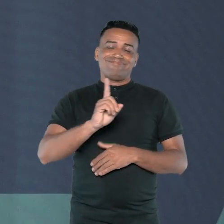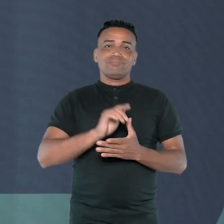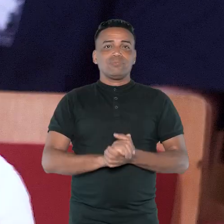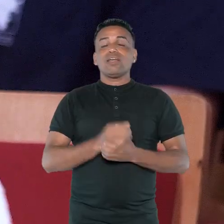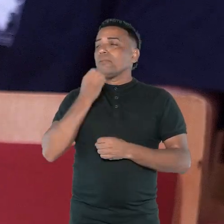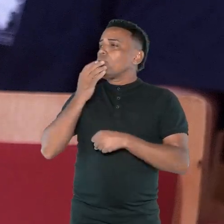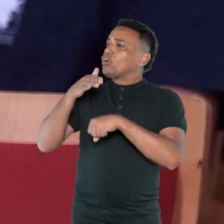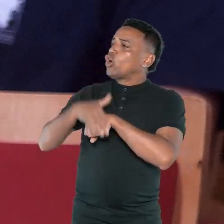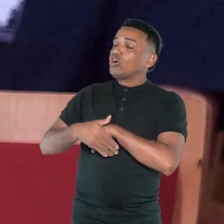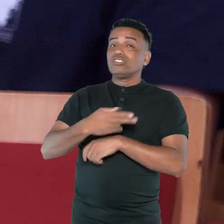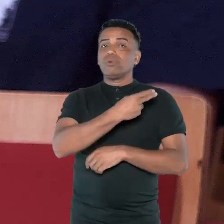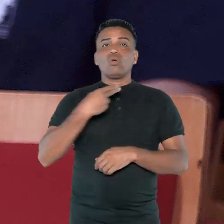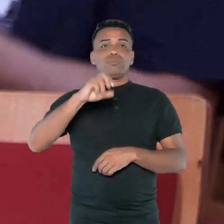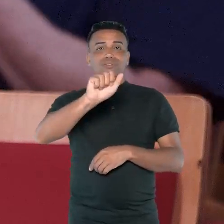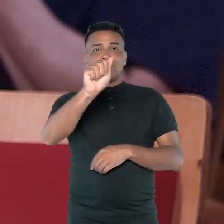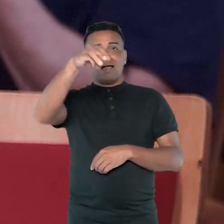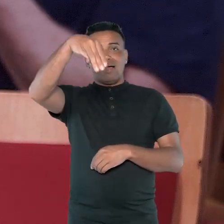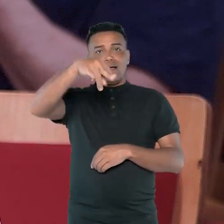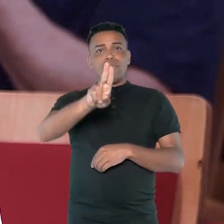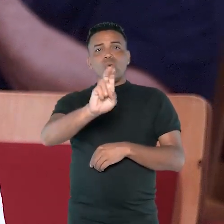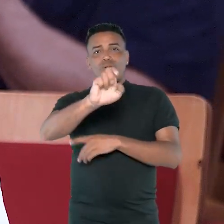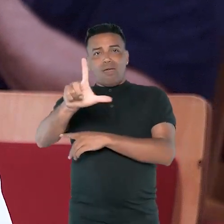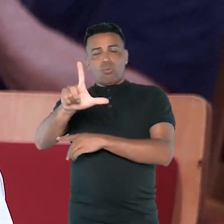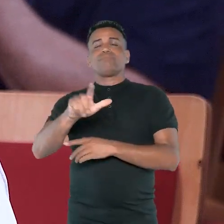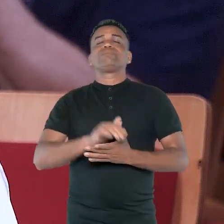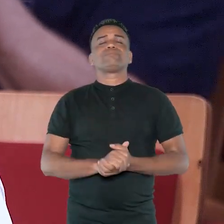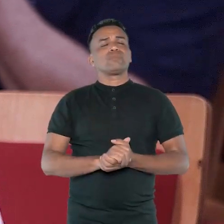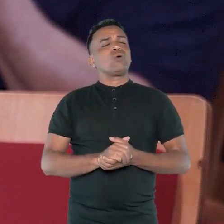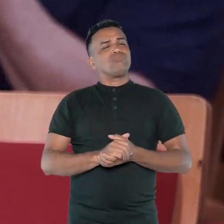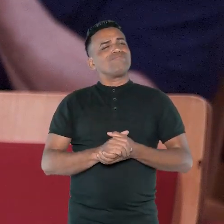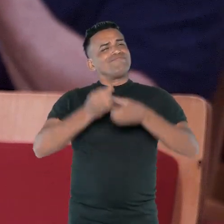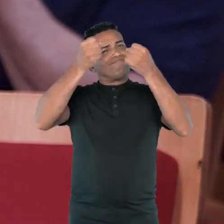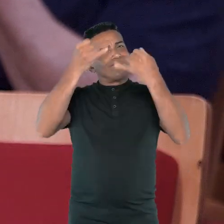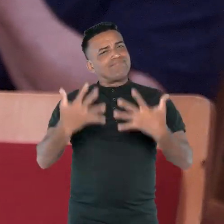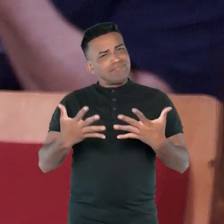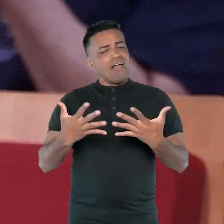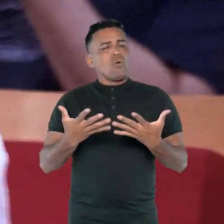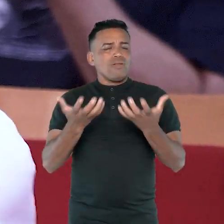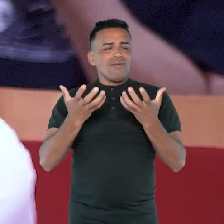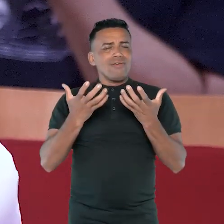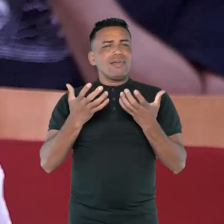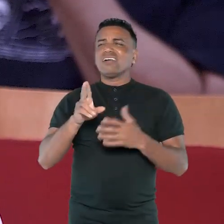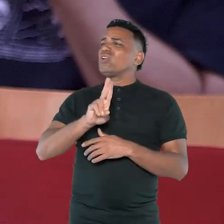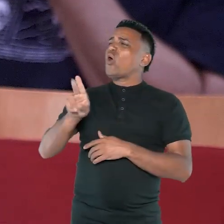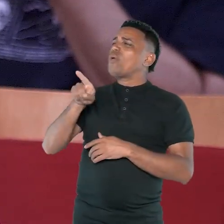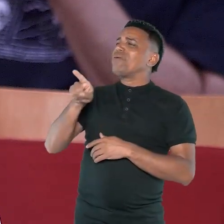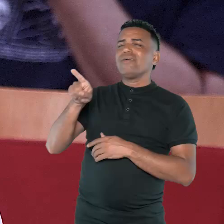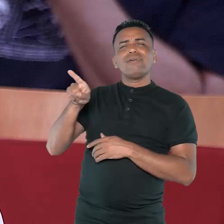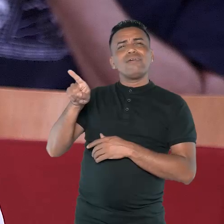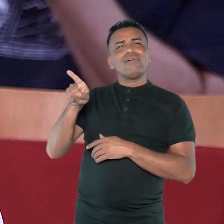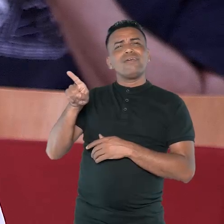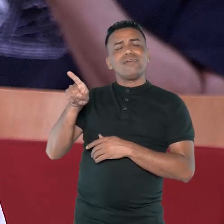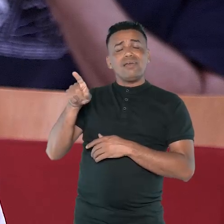Boa noite, meu nome é Samuel e eu gostaria de fazer um comentário. E esse seu comentário, qual é o seu nome mesmo, amigo?